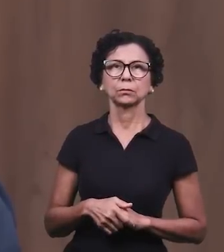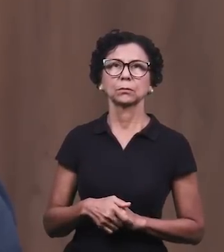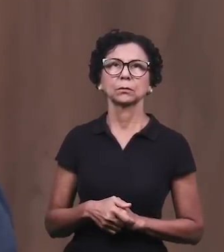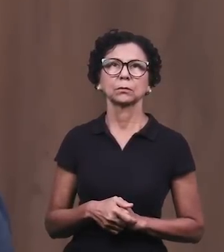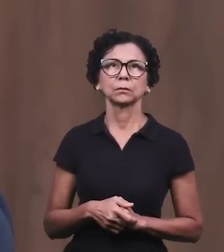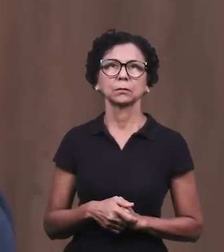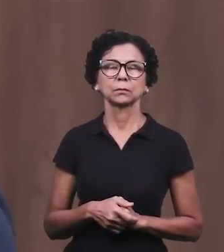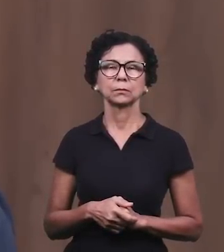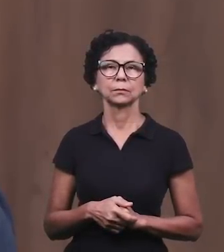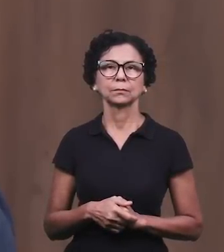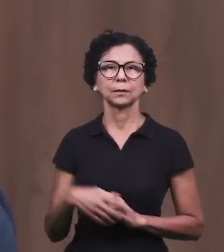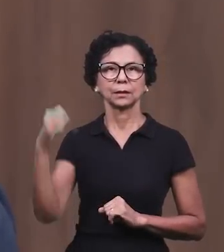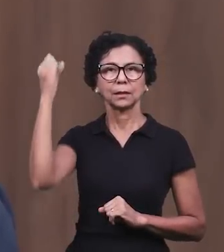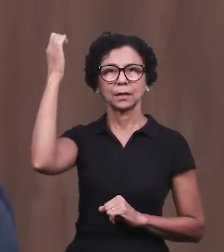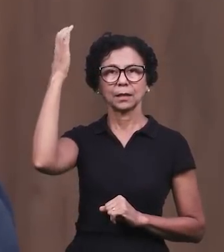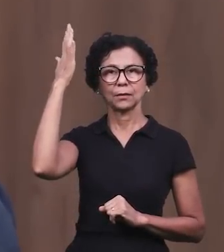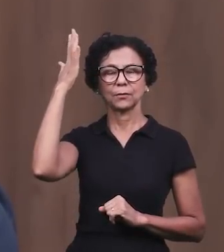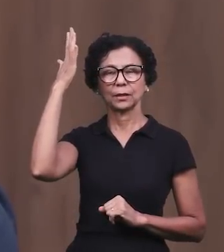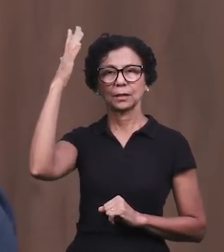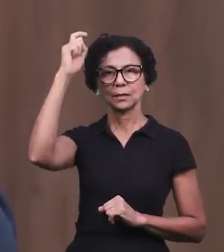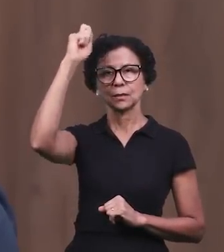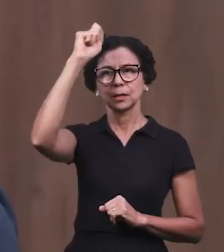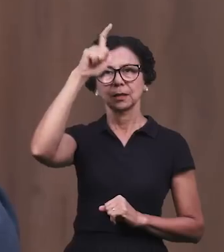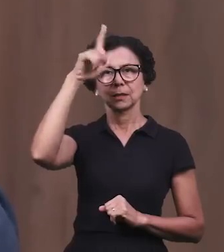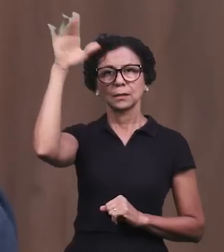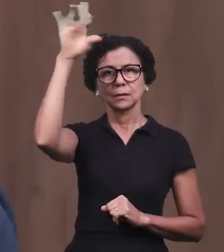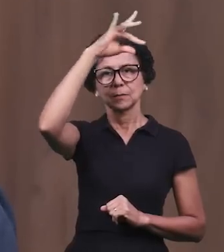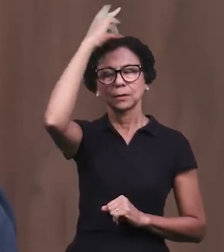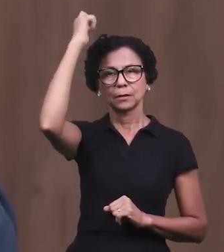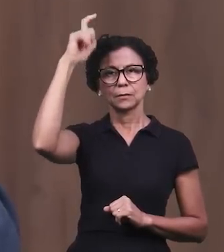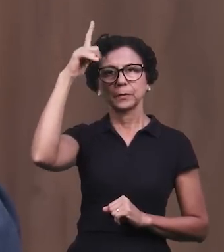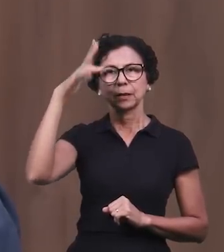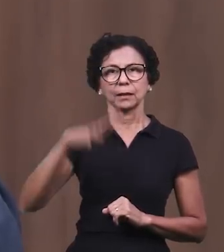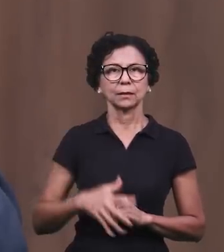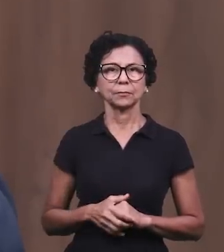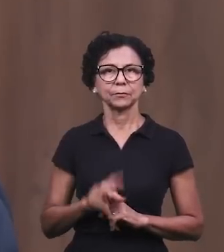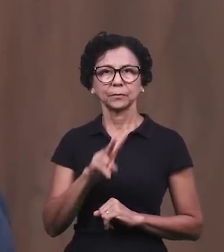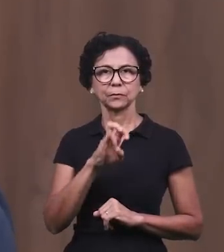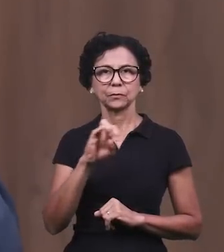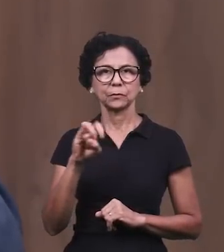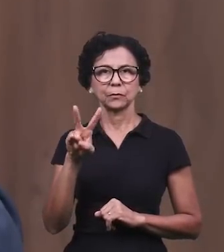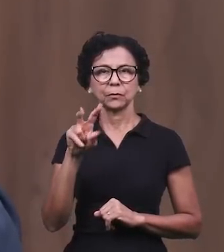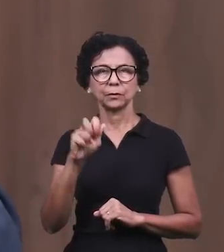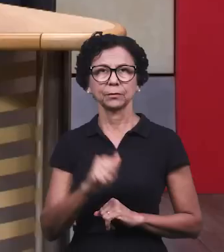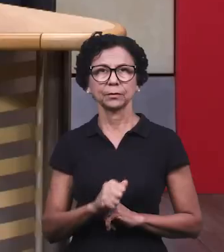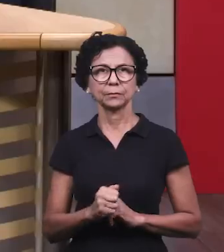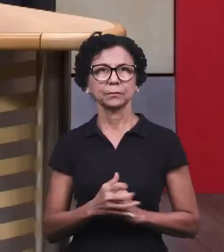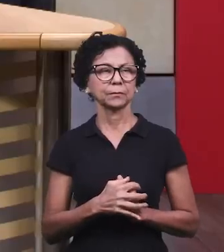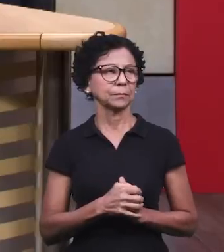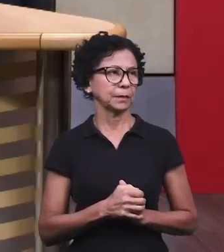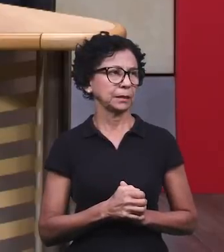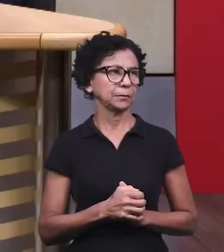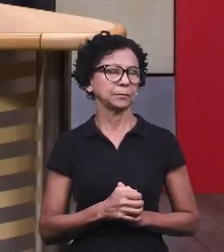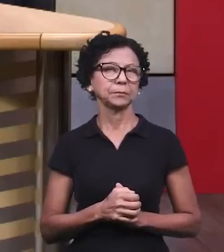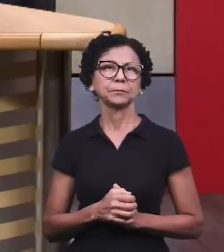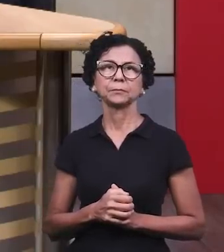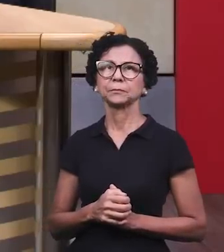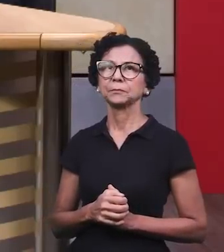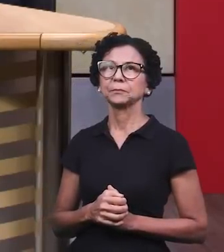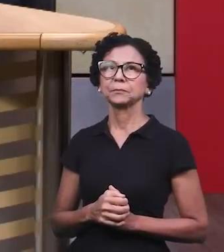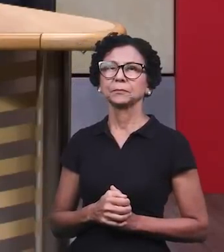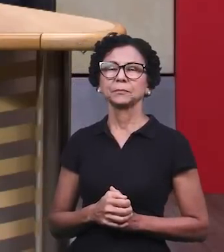a secularização, que não é comum, né? Nós temos um jargão, né? um vocabulário próprio. Né?